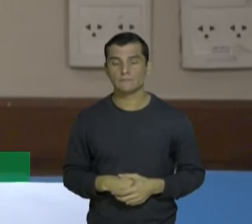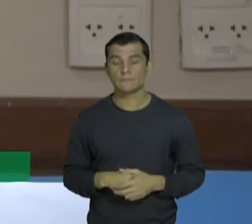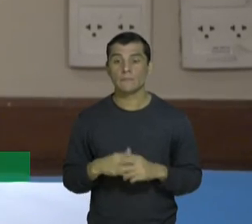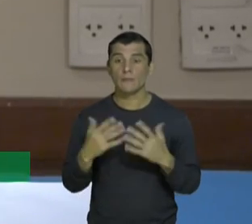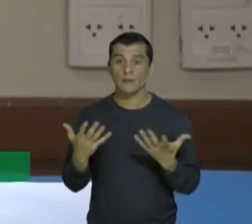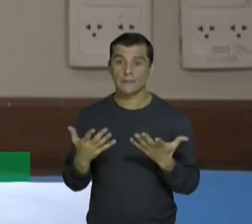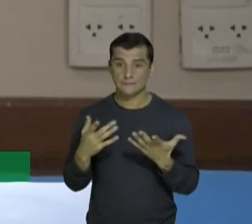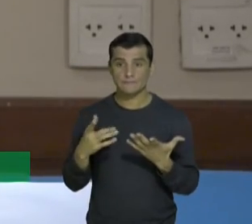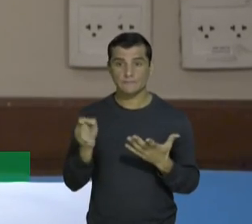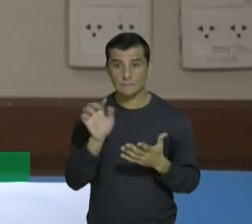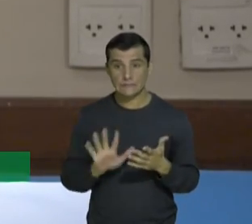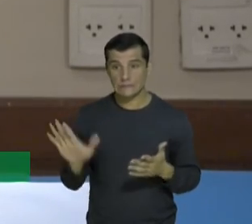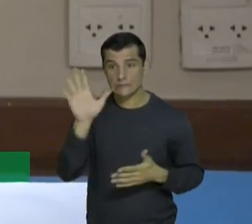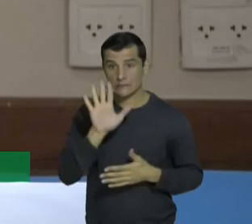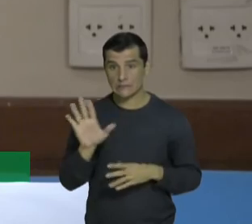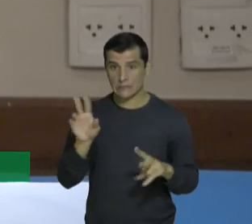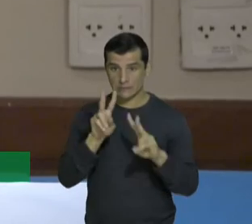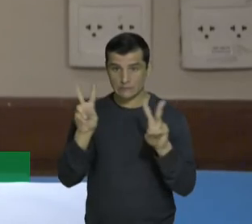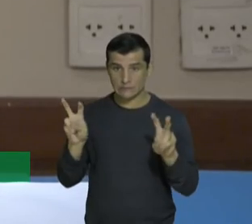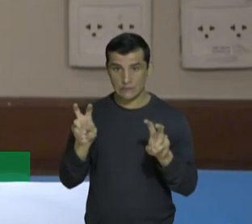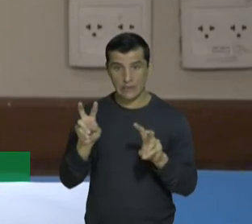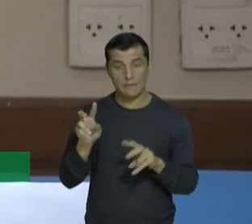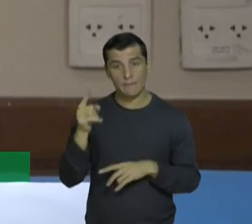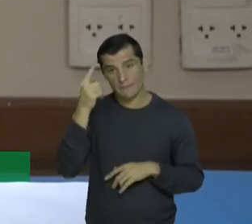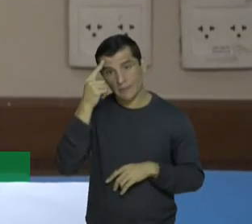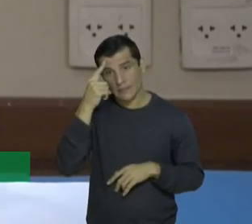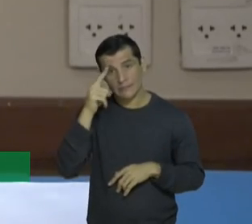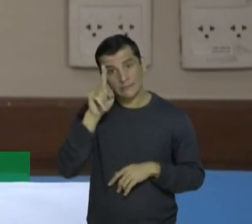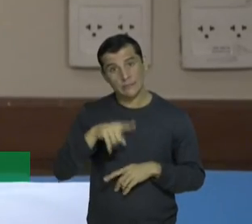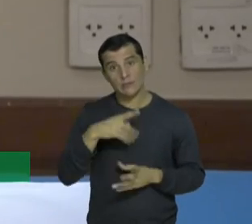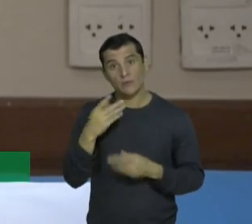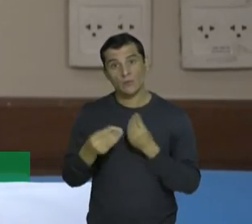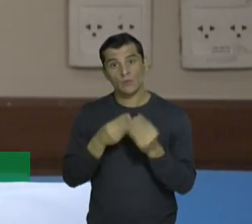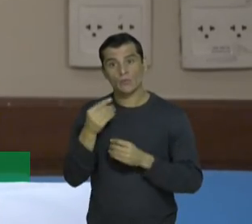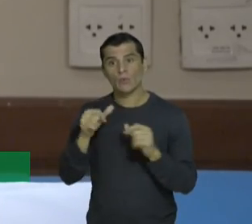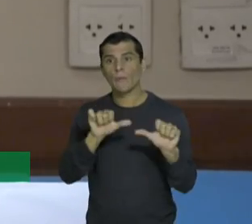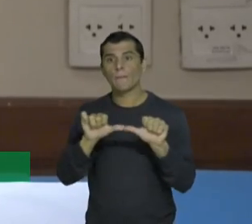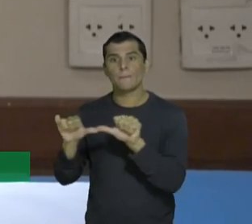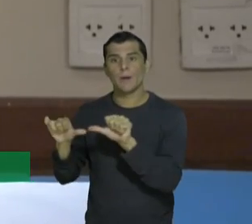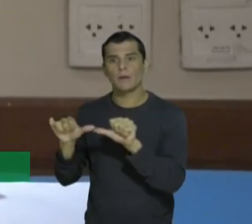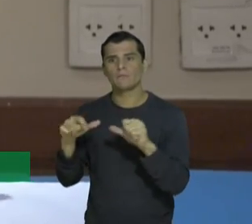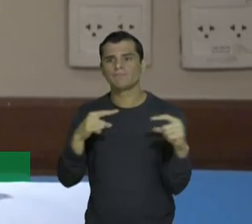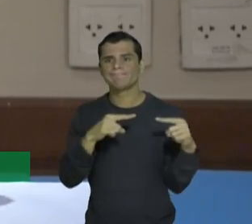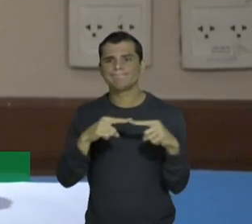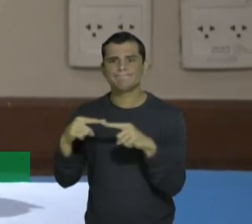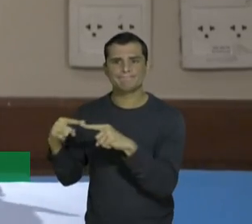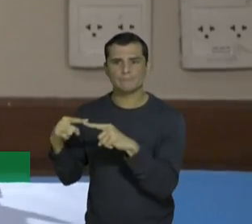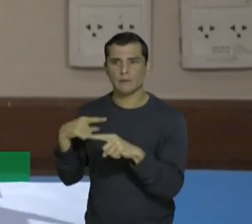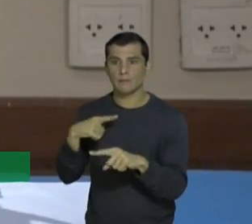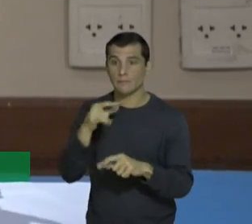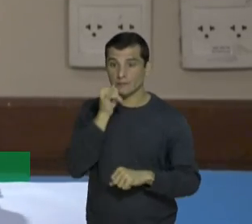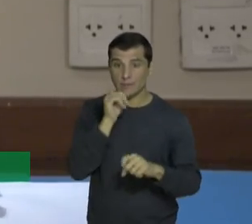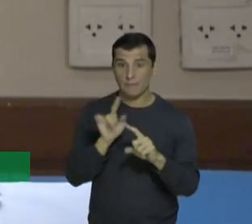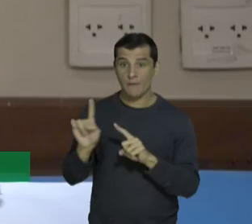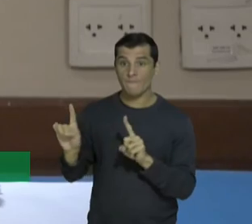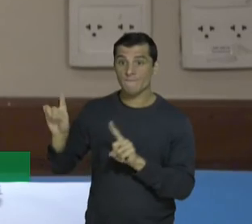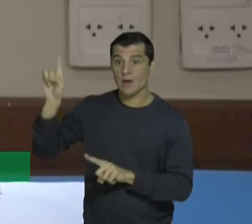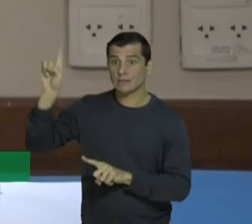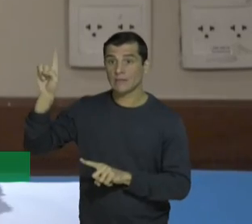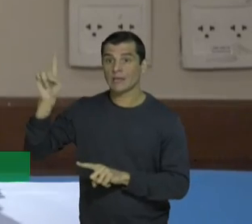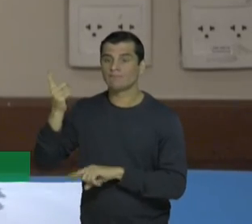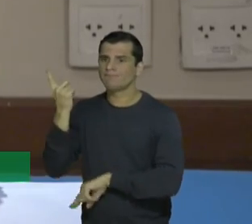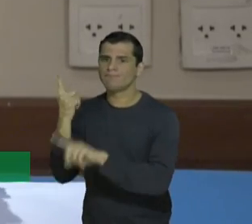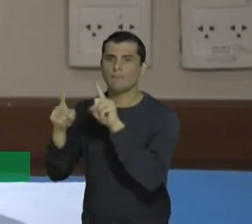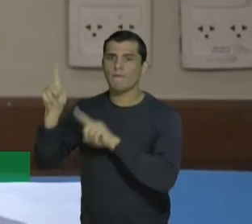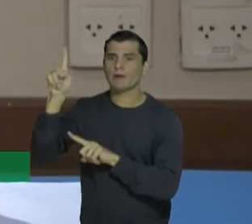em linhas Gerais né ah eu acho que essa soma dessa simetria dessas vantagens que os europeus têm do ponto de